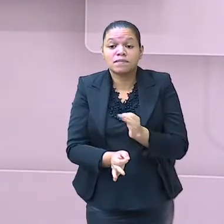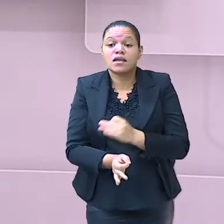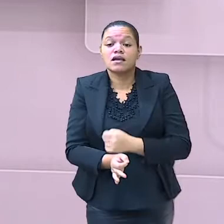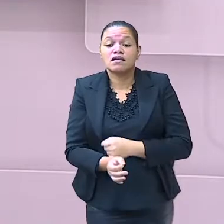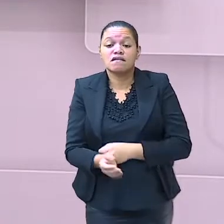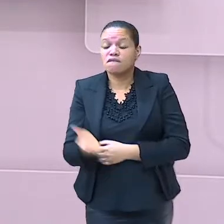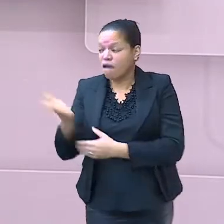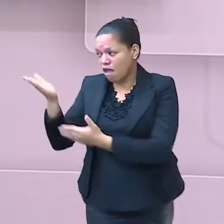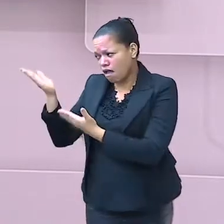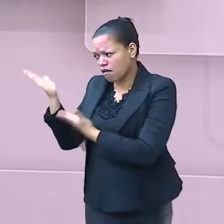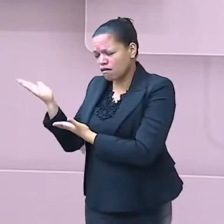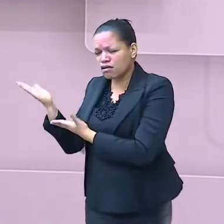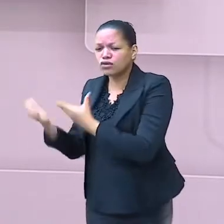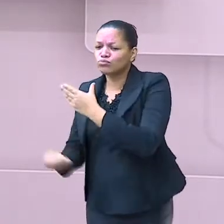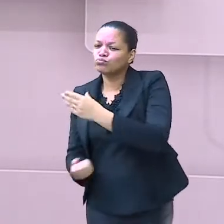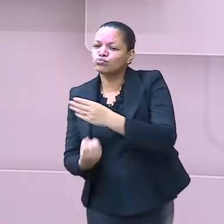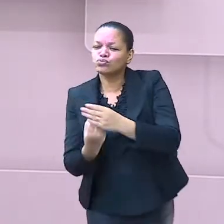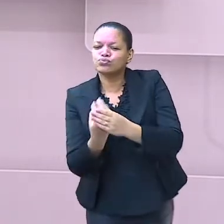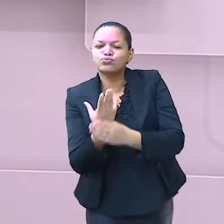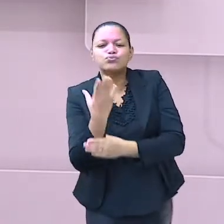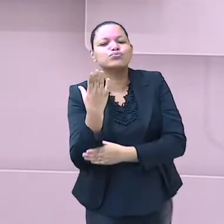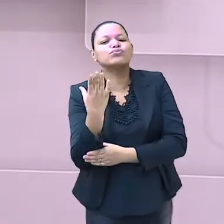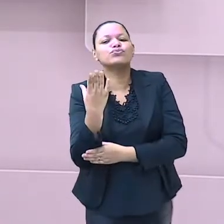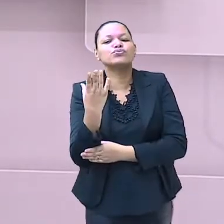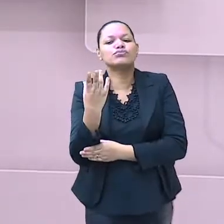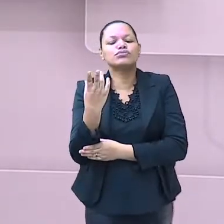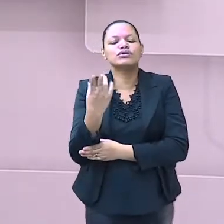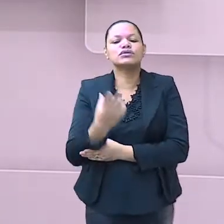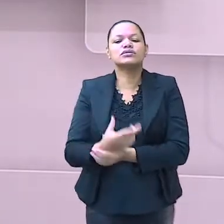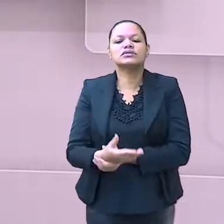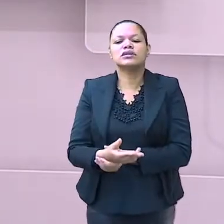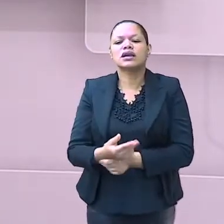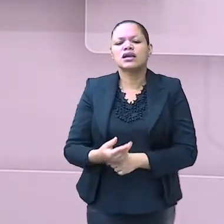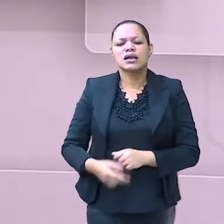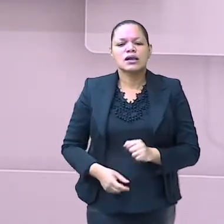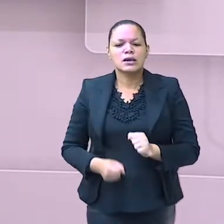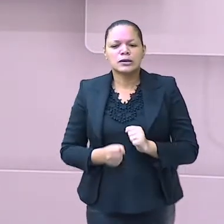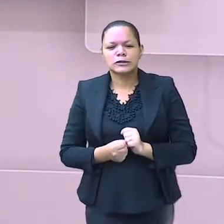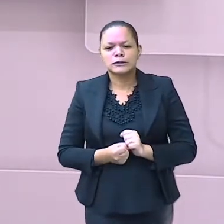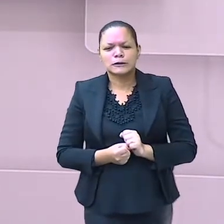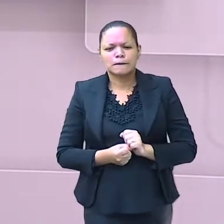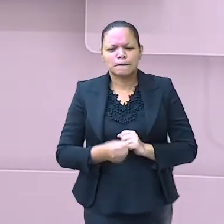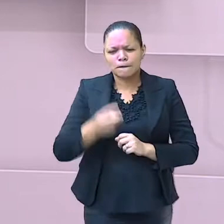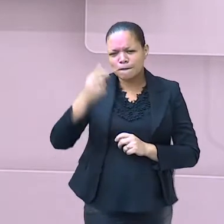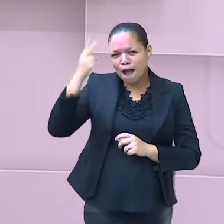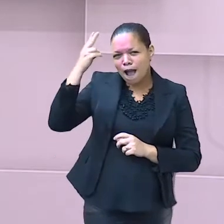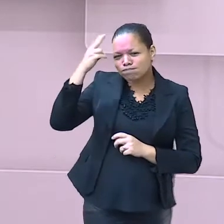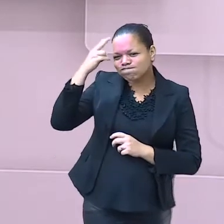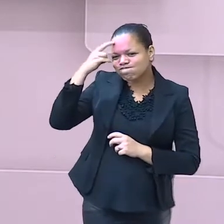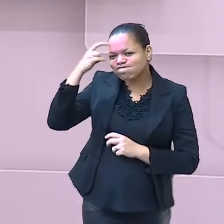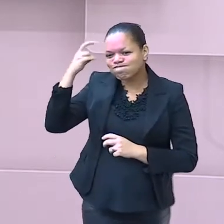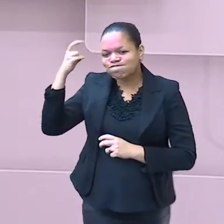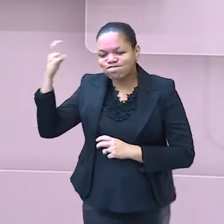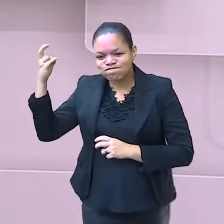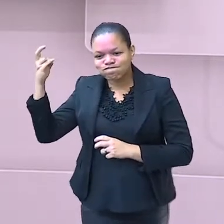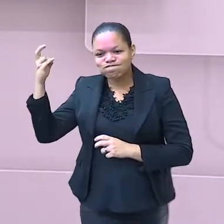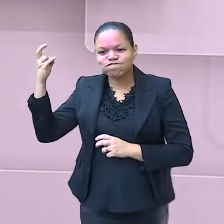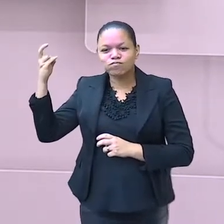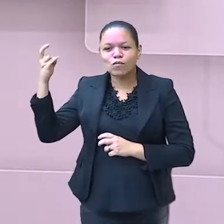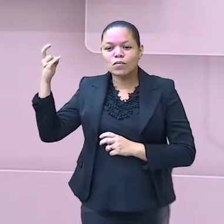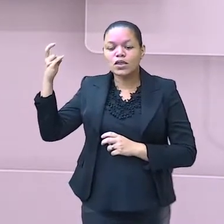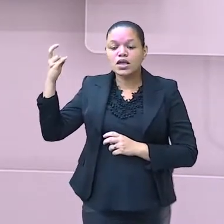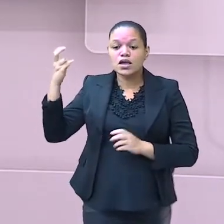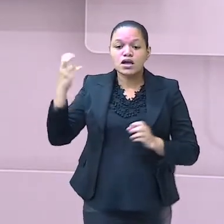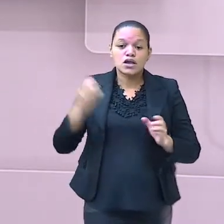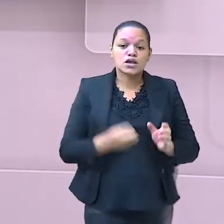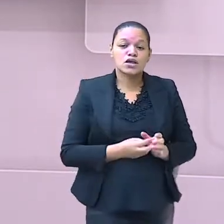nessa parte aí dos Estados Unidos e ampliou os Estados Unidos todo, tanto quanto